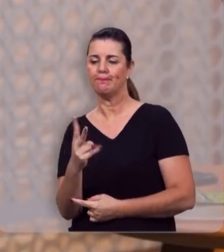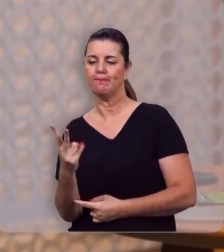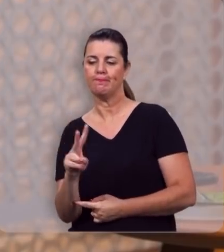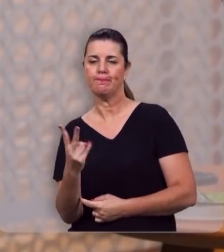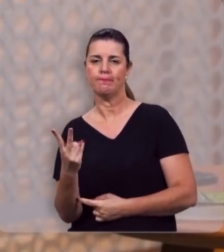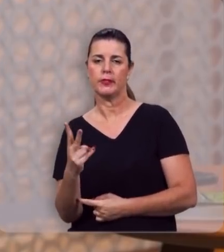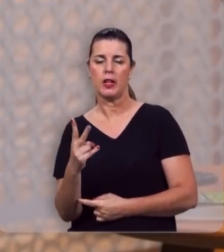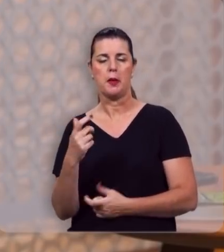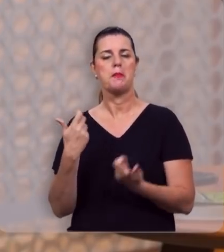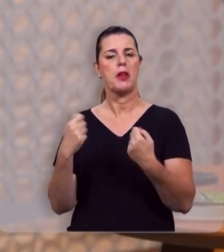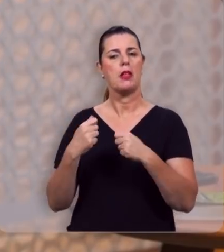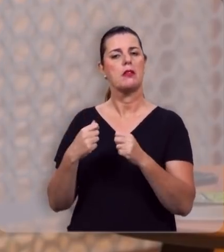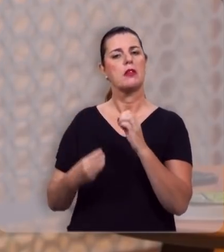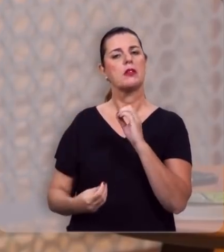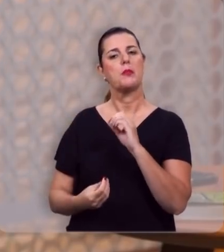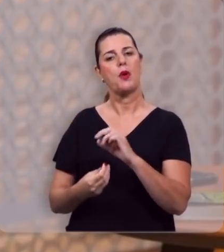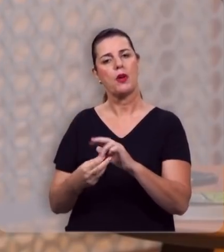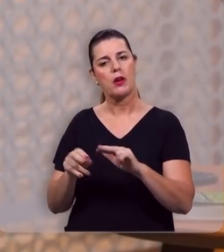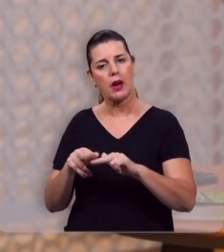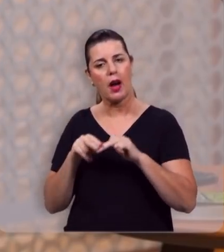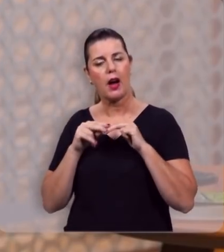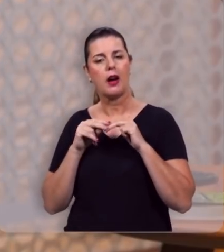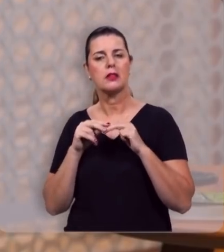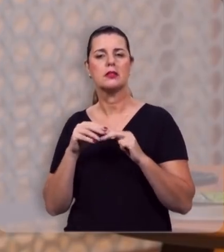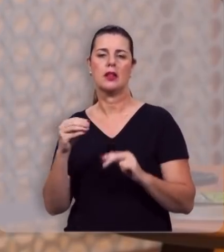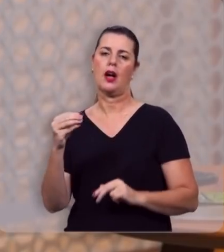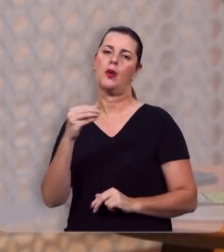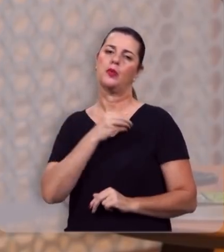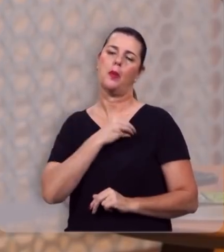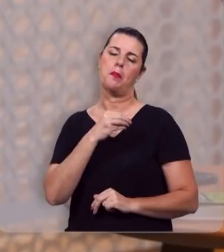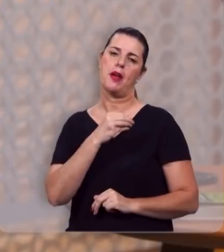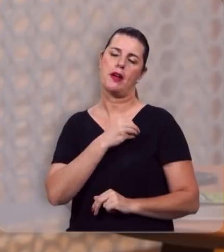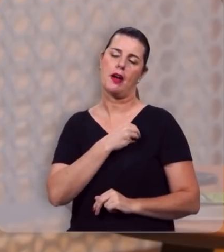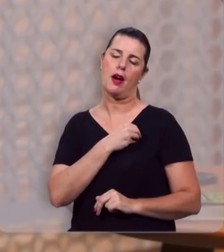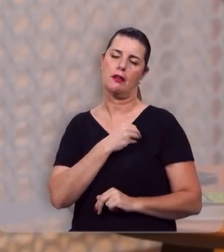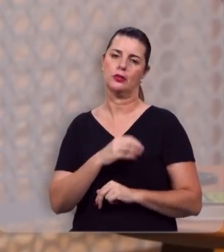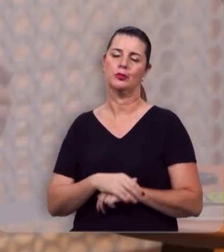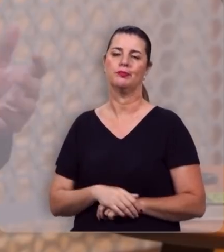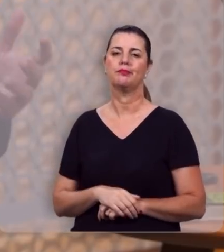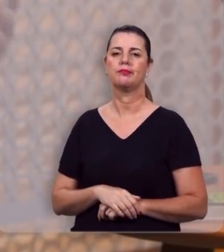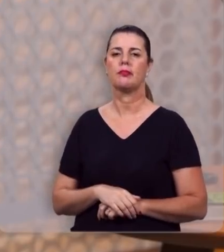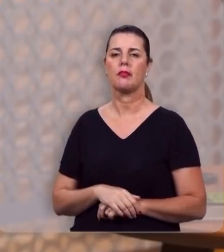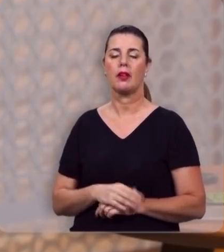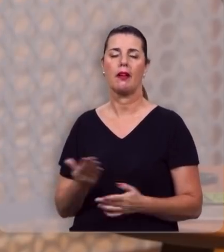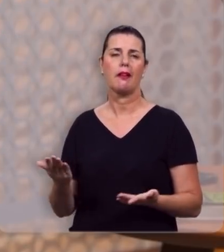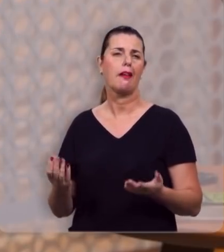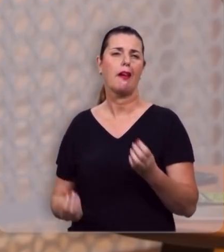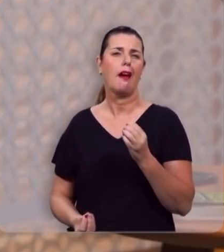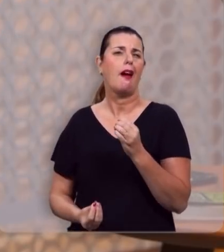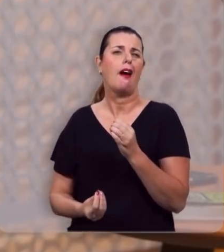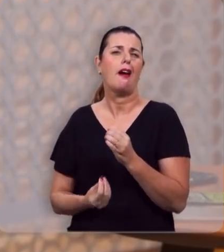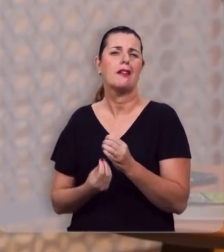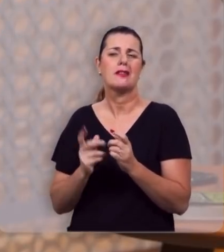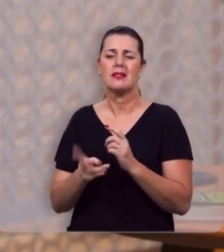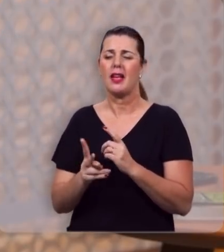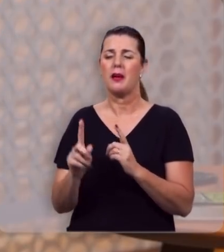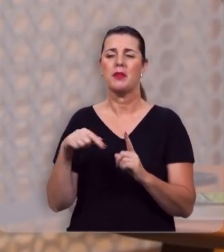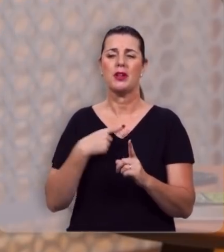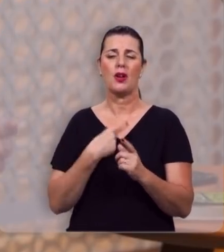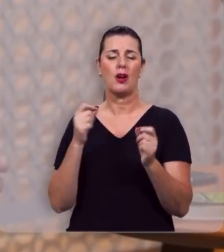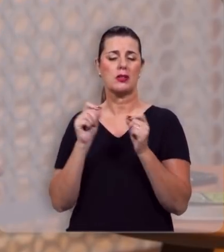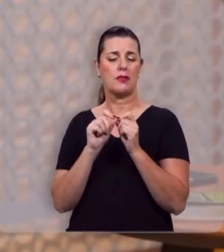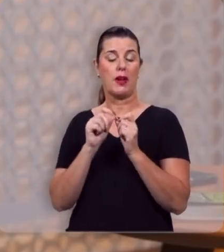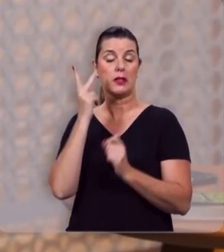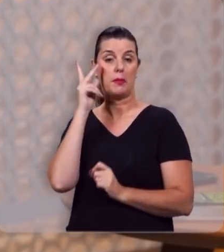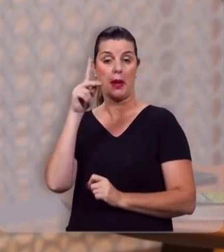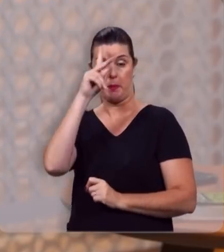tem a ver com essa situação, com a inclinação do nosso coração, que acaba fazendo com que nós construamos para